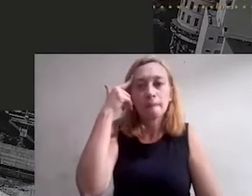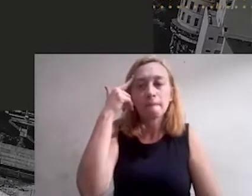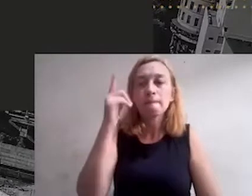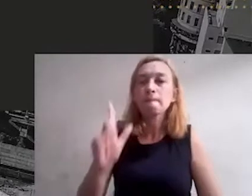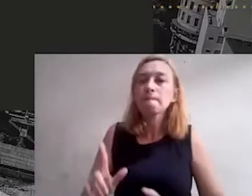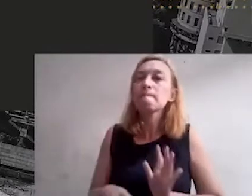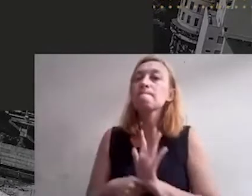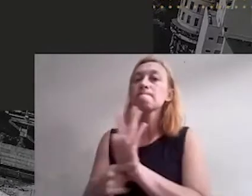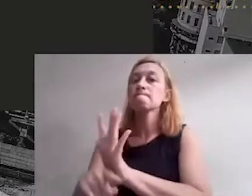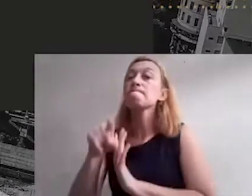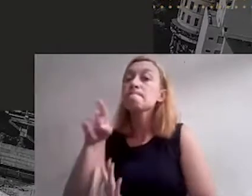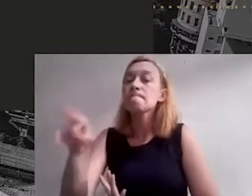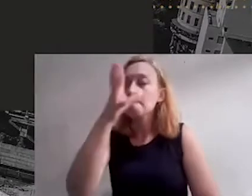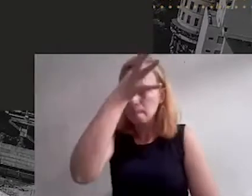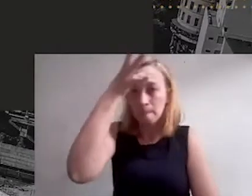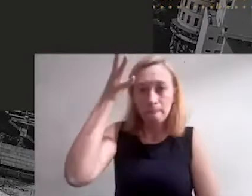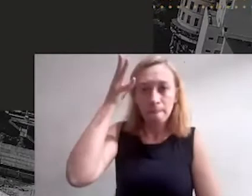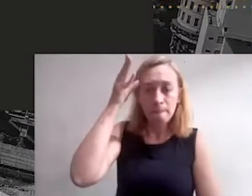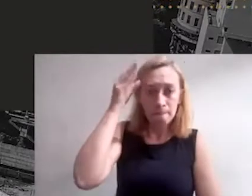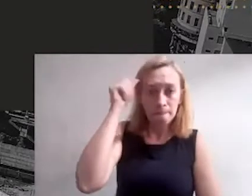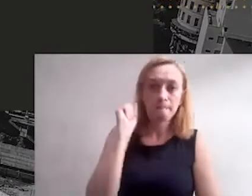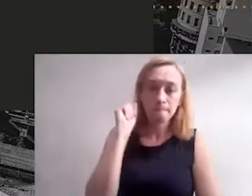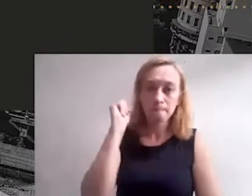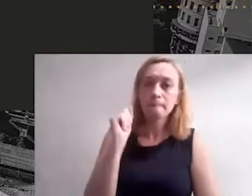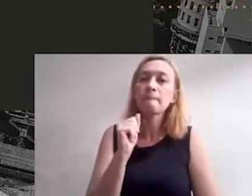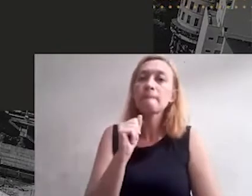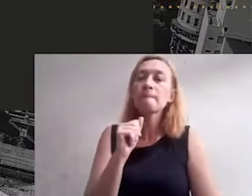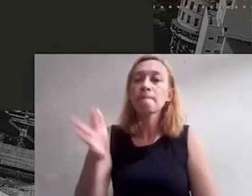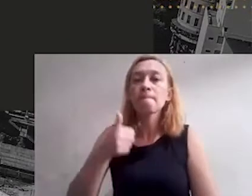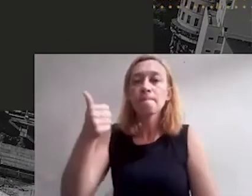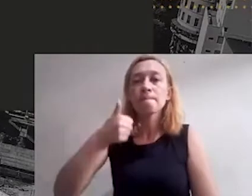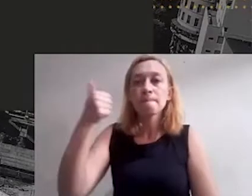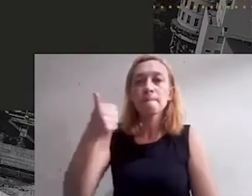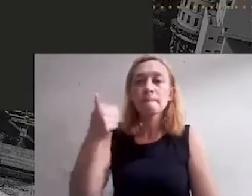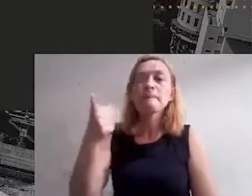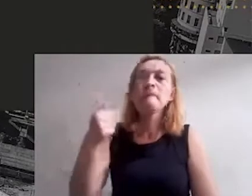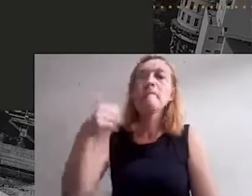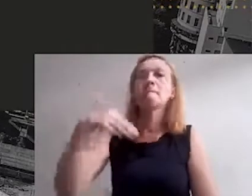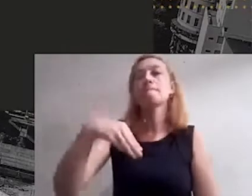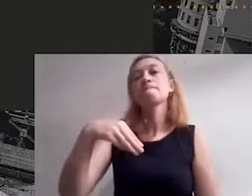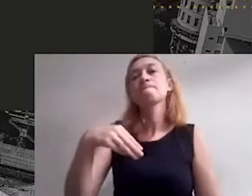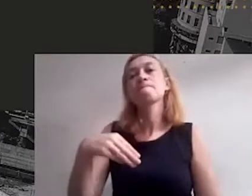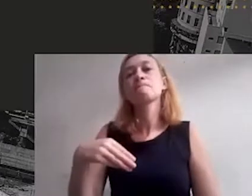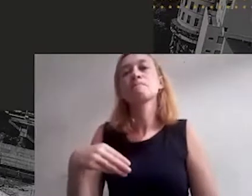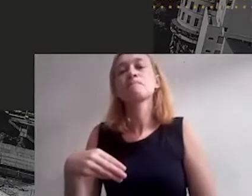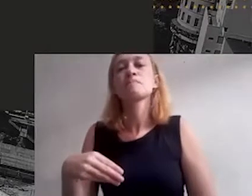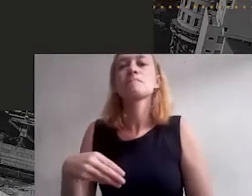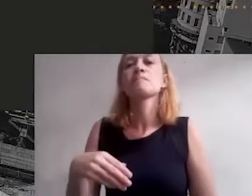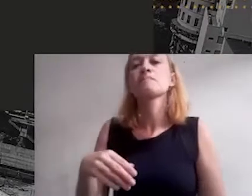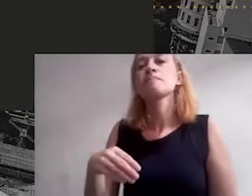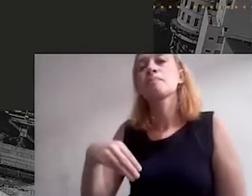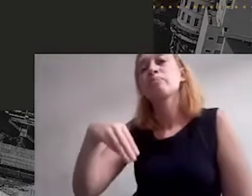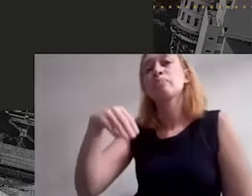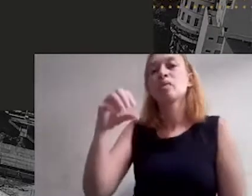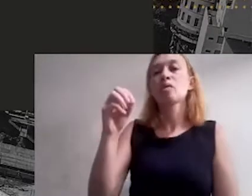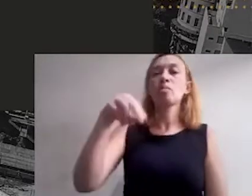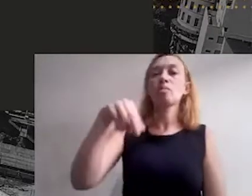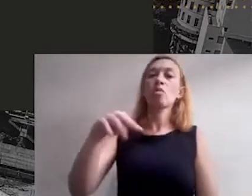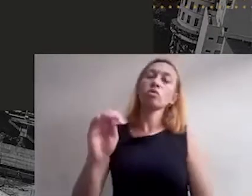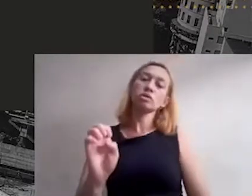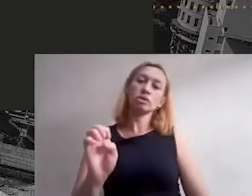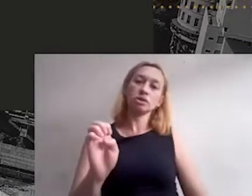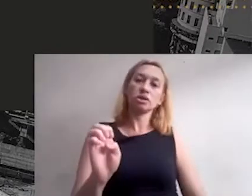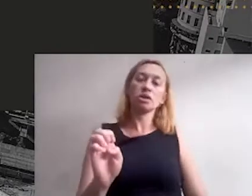um dos melhores exemplos, mais icônicos, seja Belo Monte, que gera uma energia... Né, para o resto do Brasil, pode ser